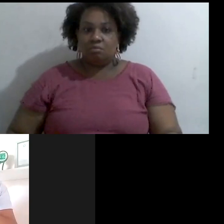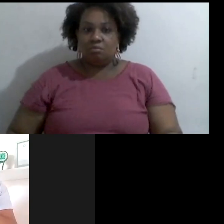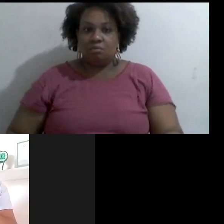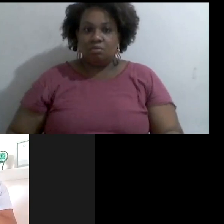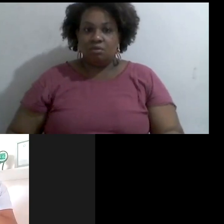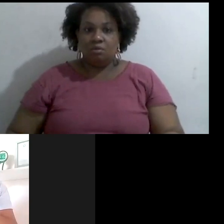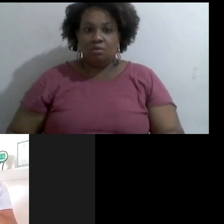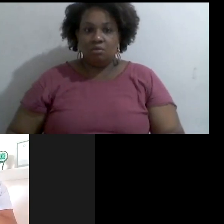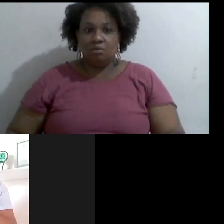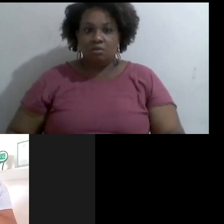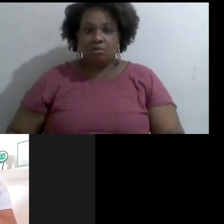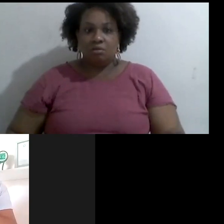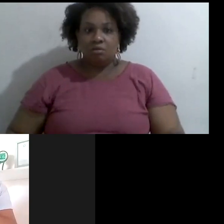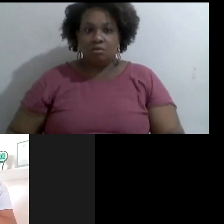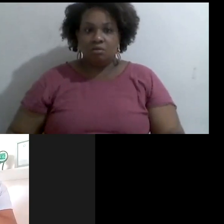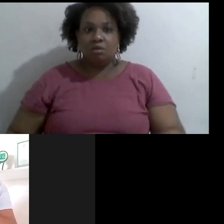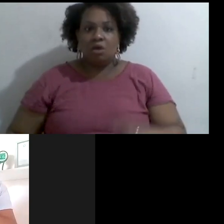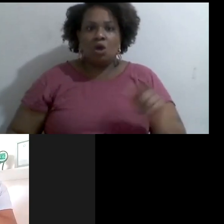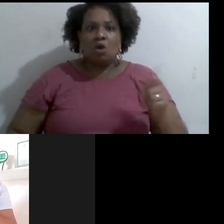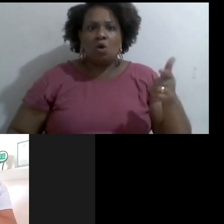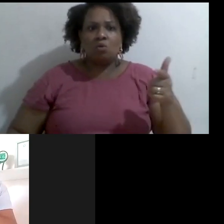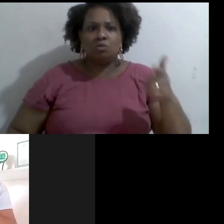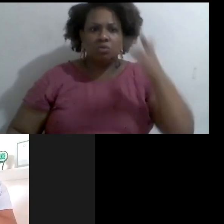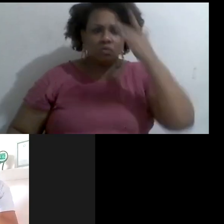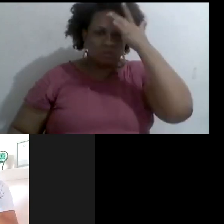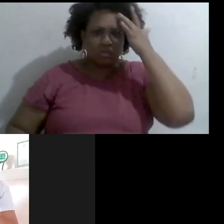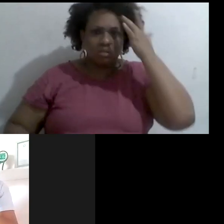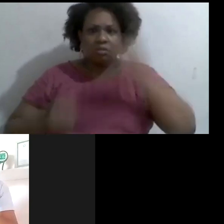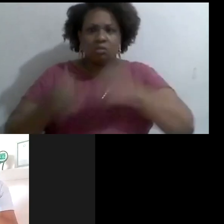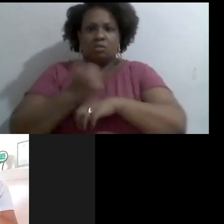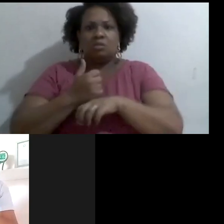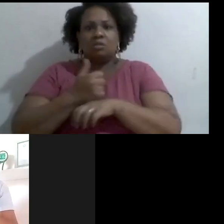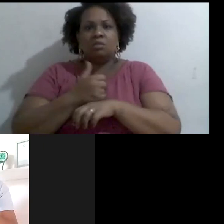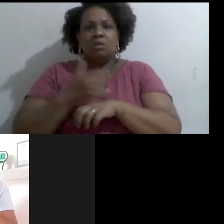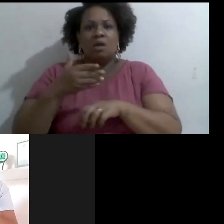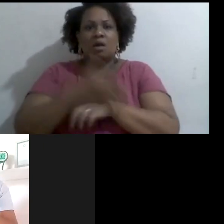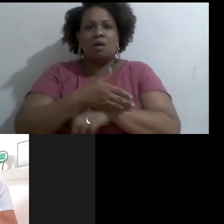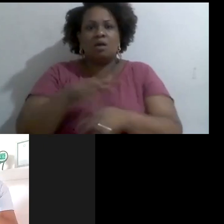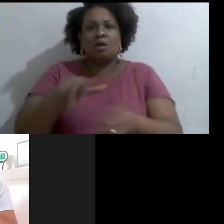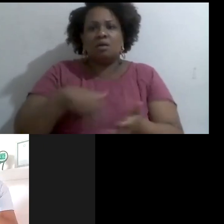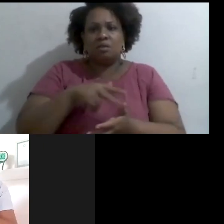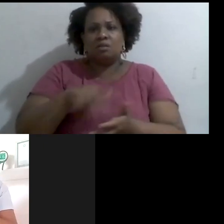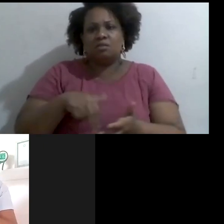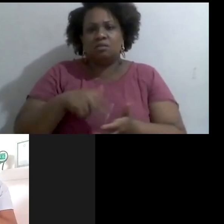reconhecidos e outros profissionais ocupando, que a lei da dança deve ser muito